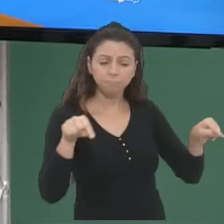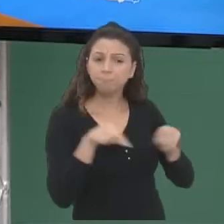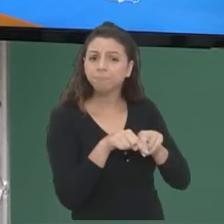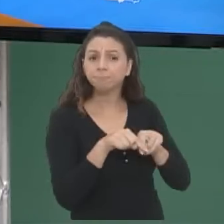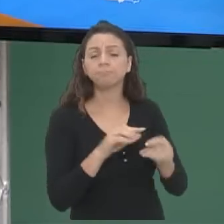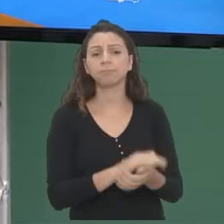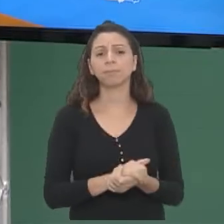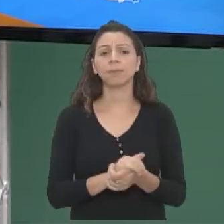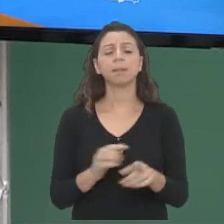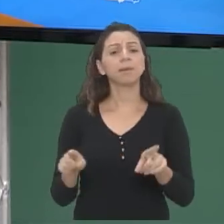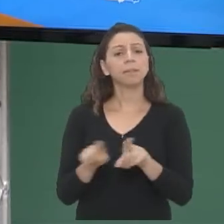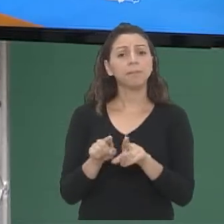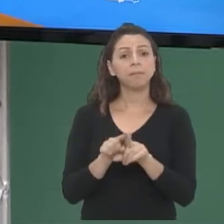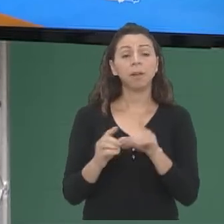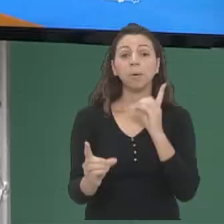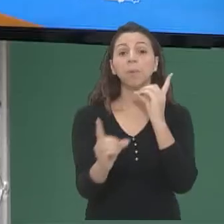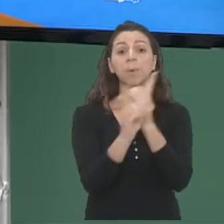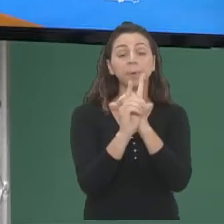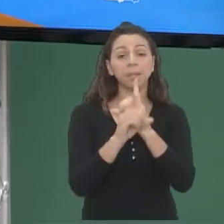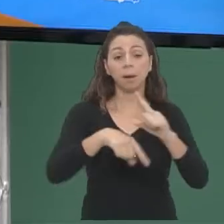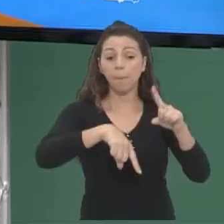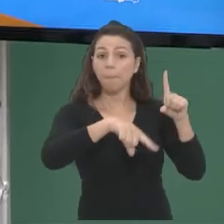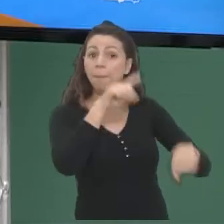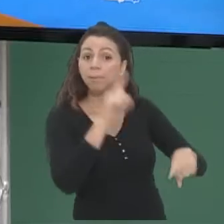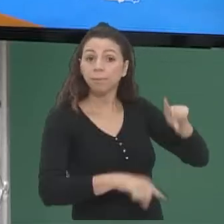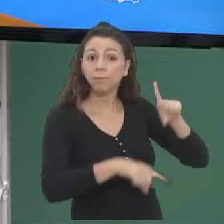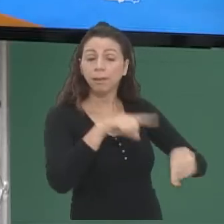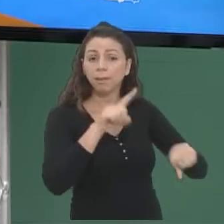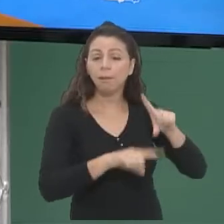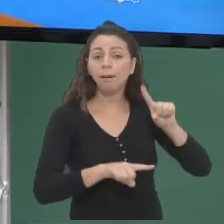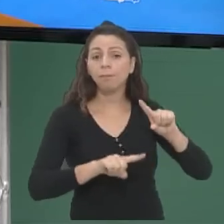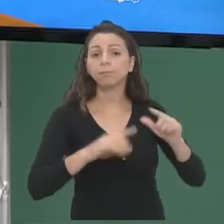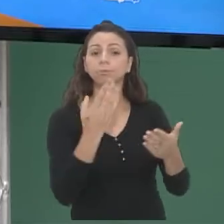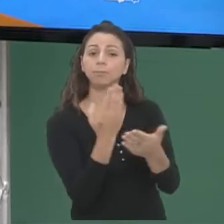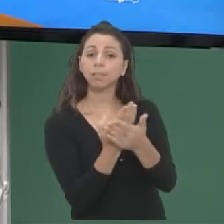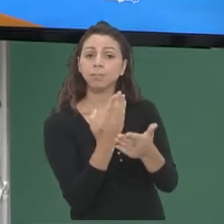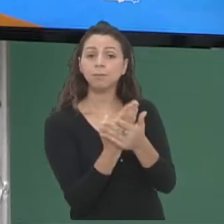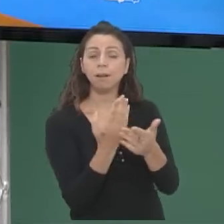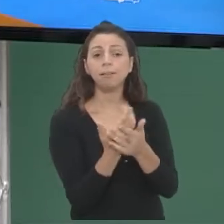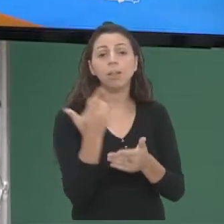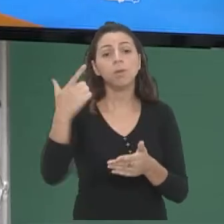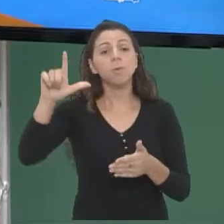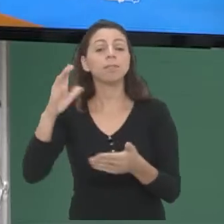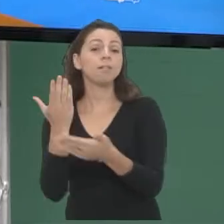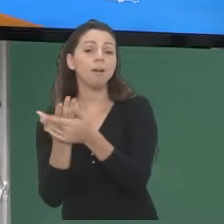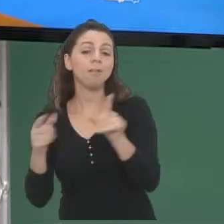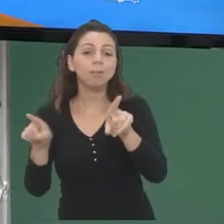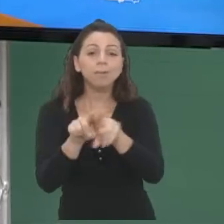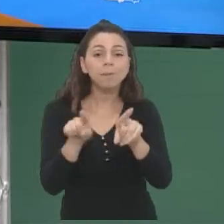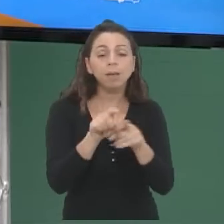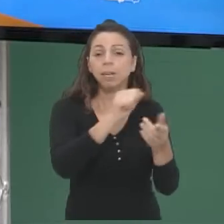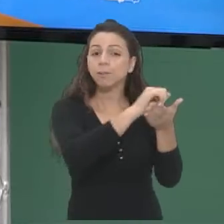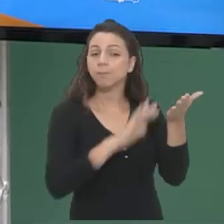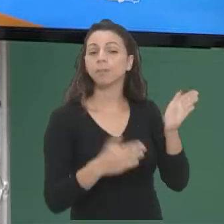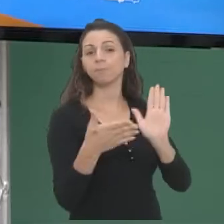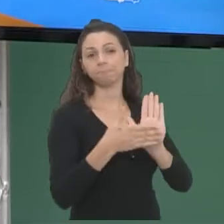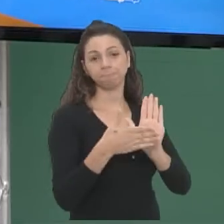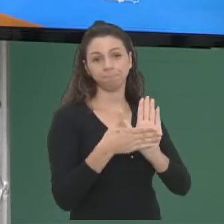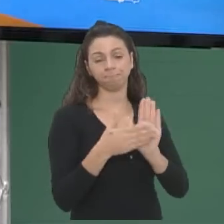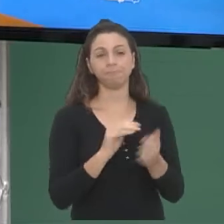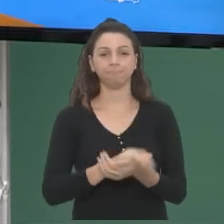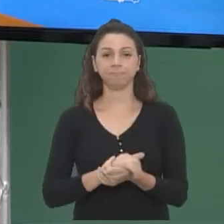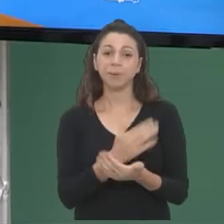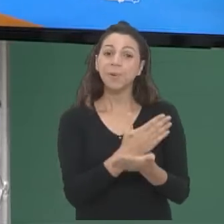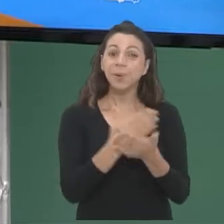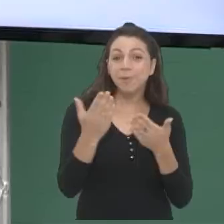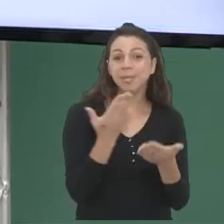localizar e encontrar os materiais desta aula e de outras aulas e os exercícios que são propostos. Então vamos começar a nossa aula de